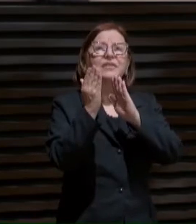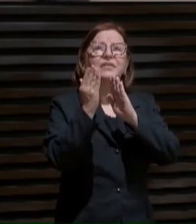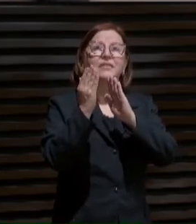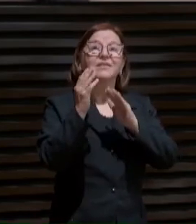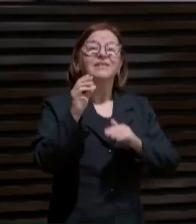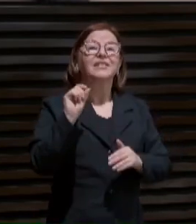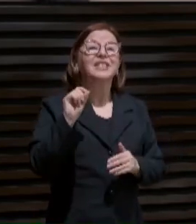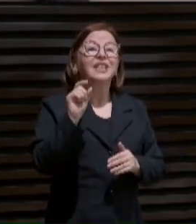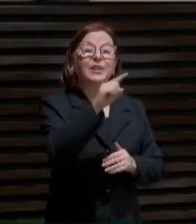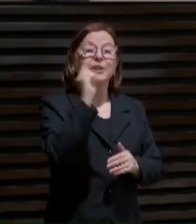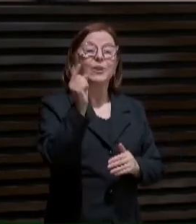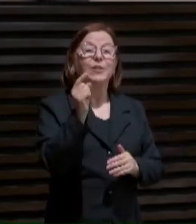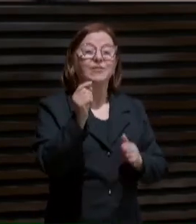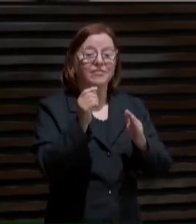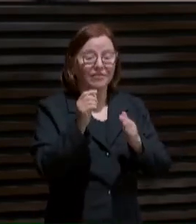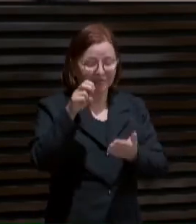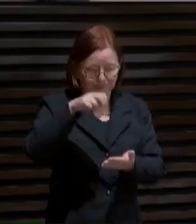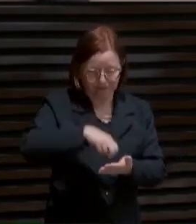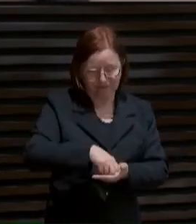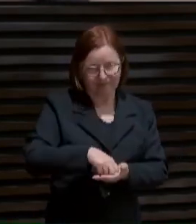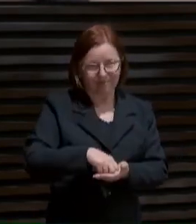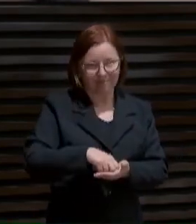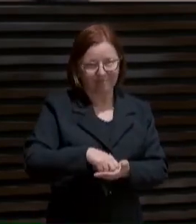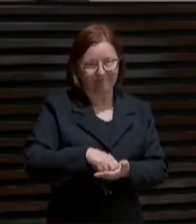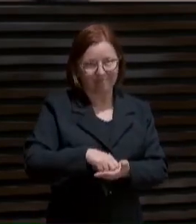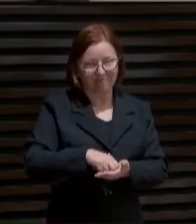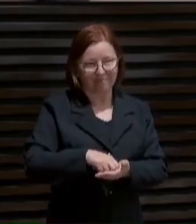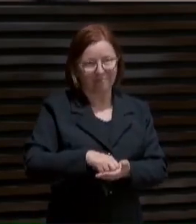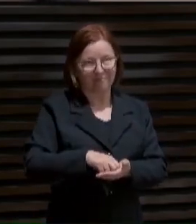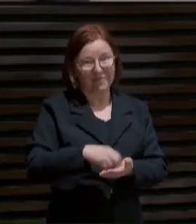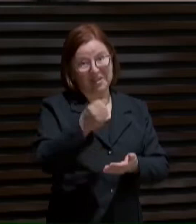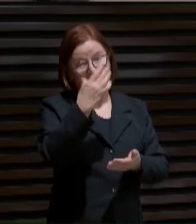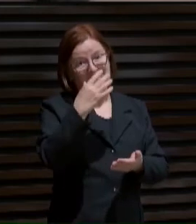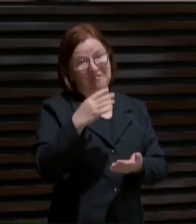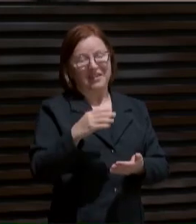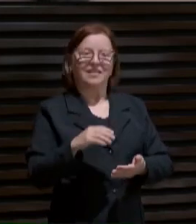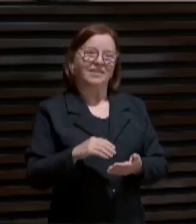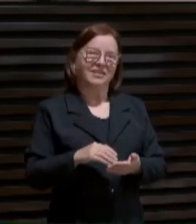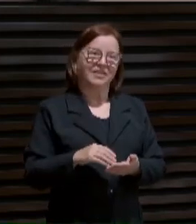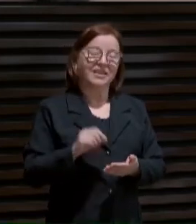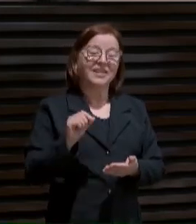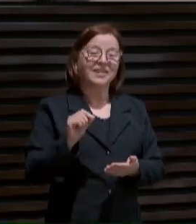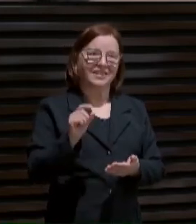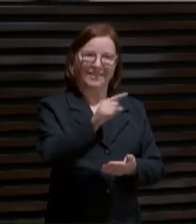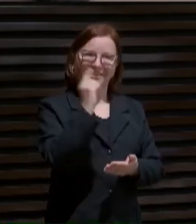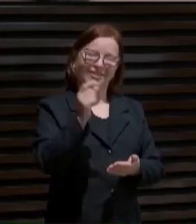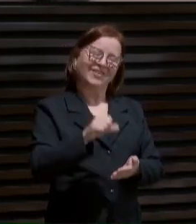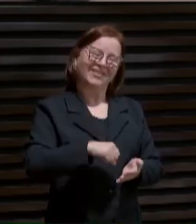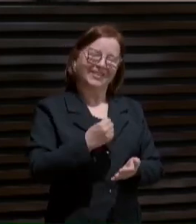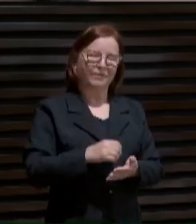virar para onde nós iremos no futuro e adorar a Deus